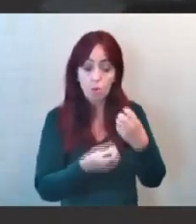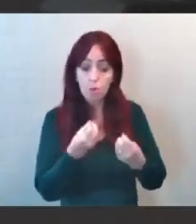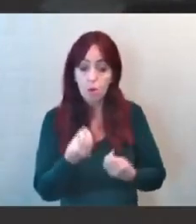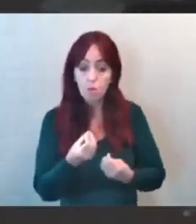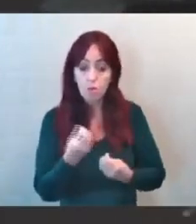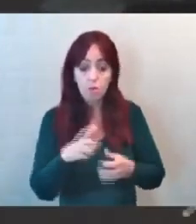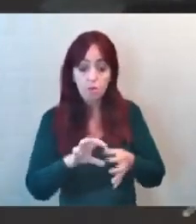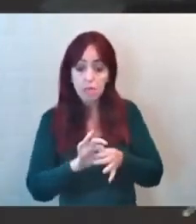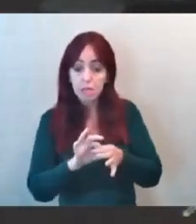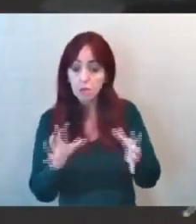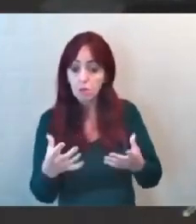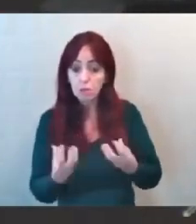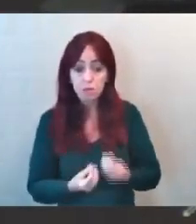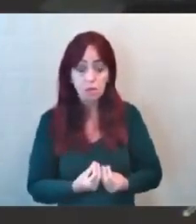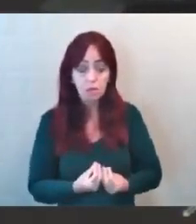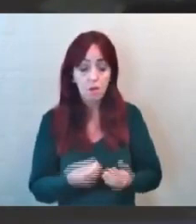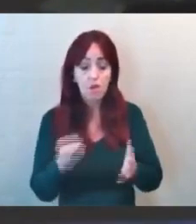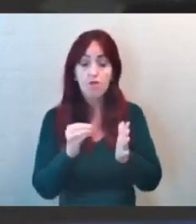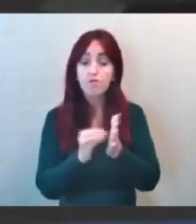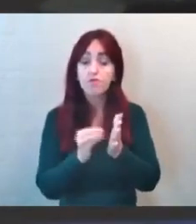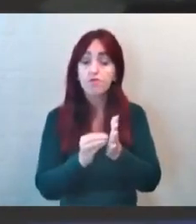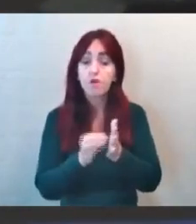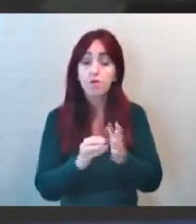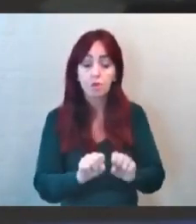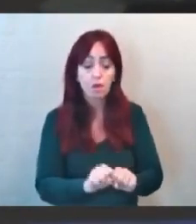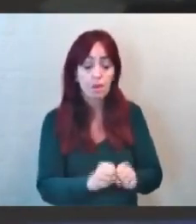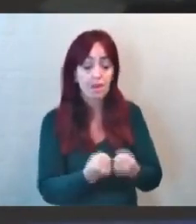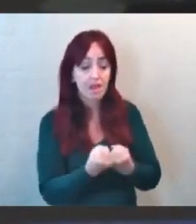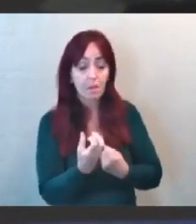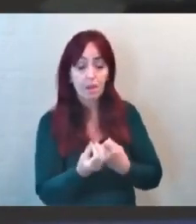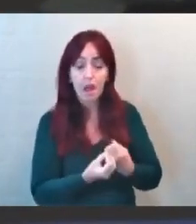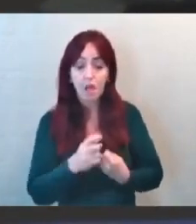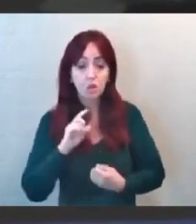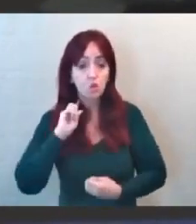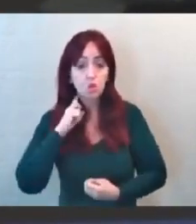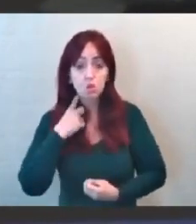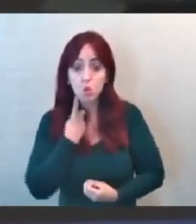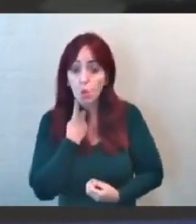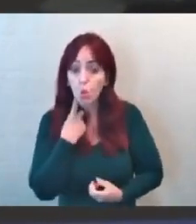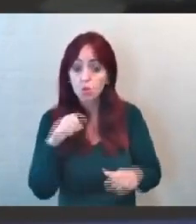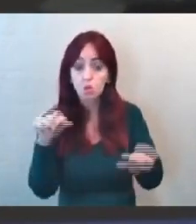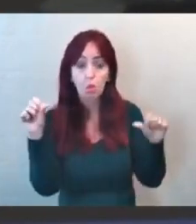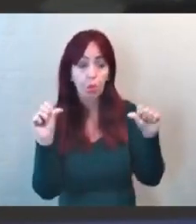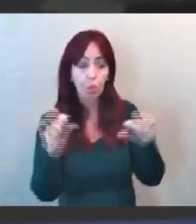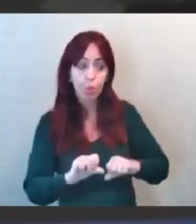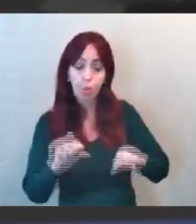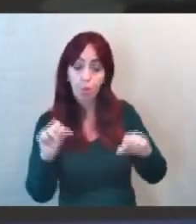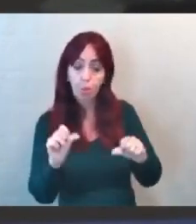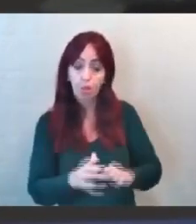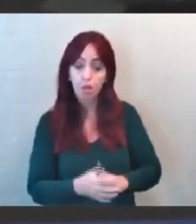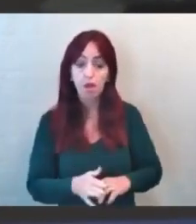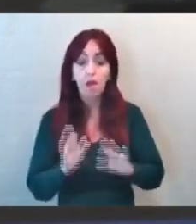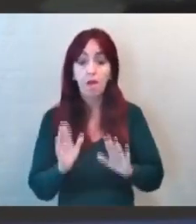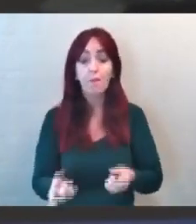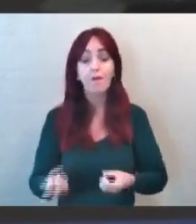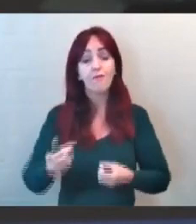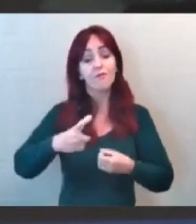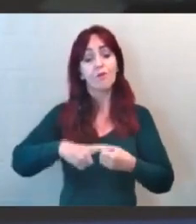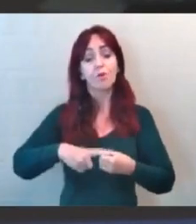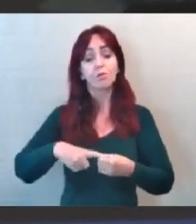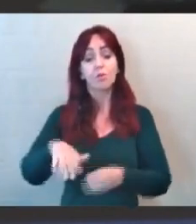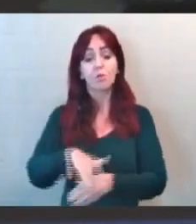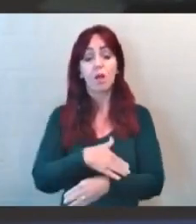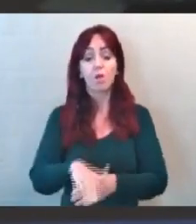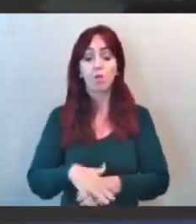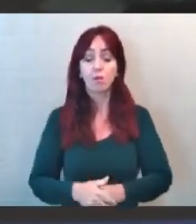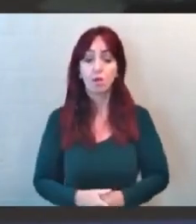faltando parte do ônibus, todo sujo, em péssimas condições, mas voltou a circular. O